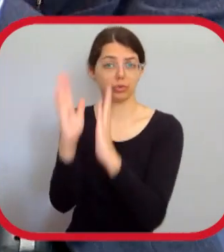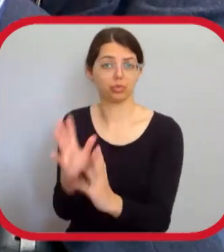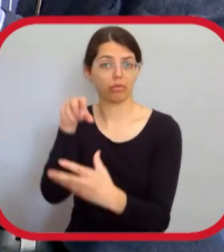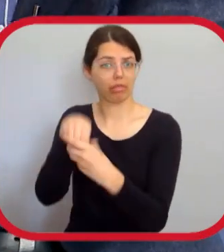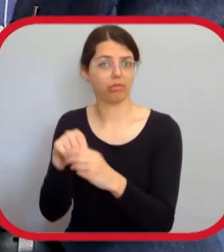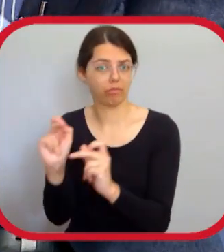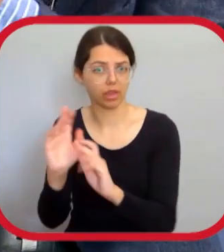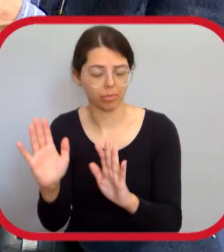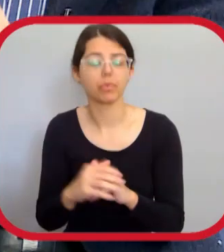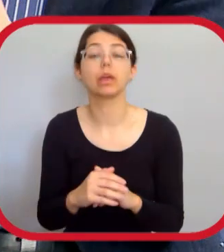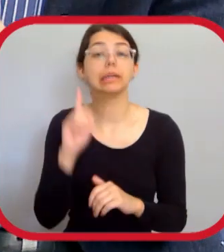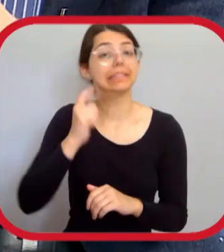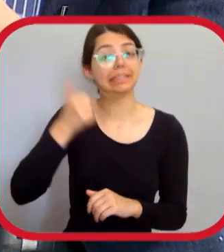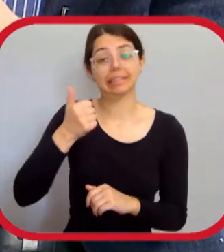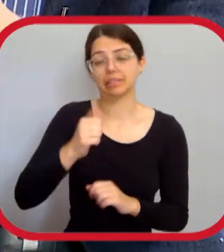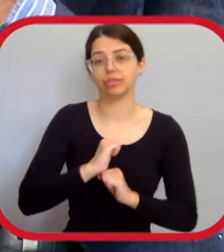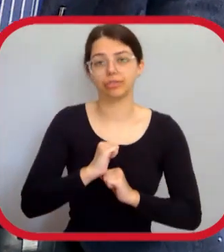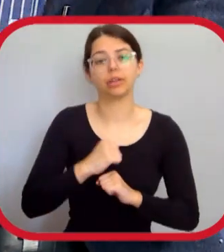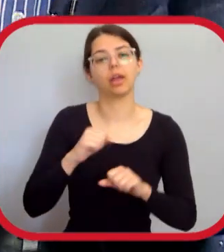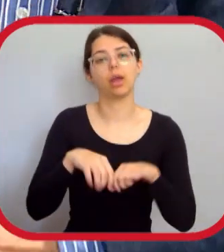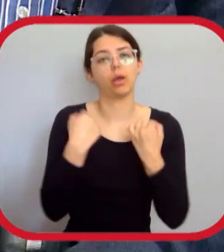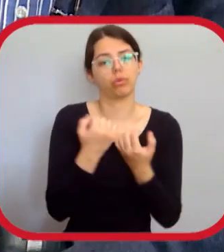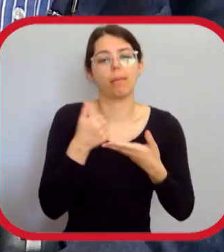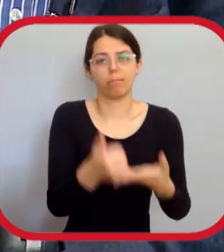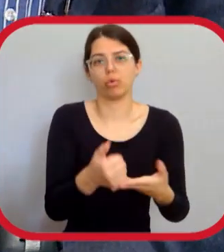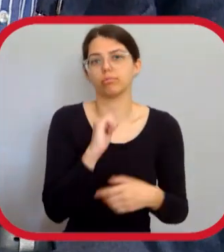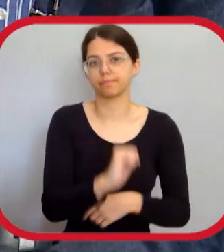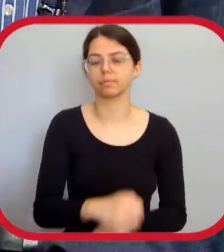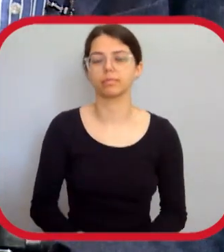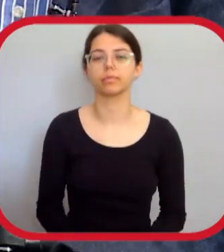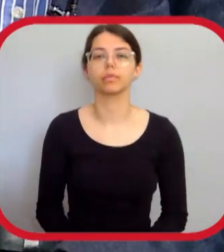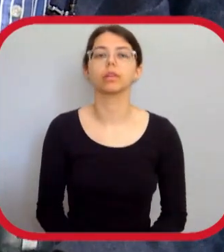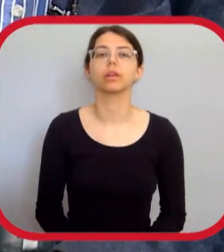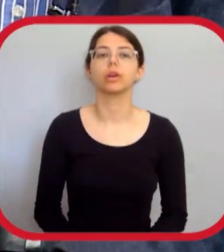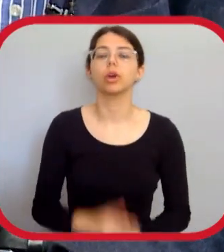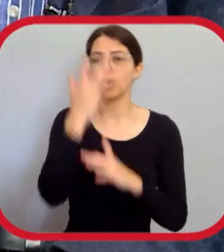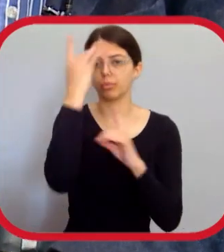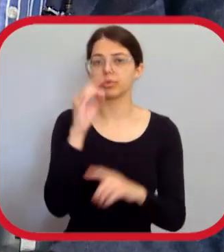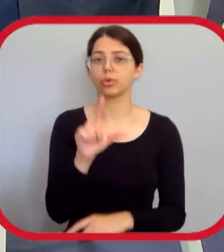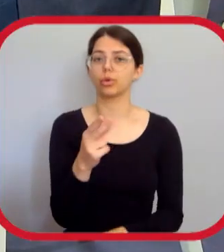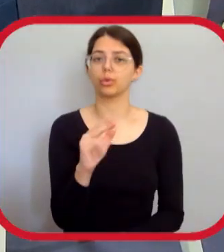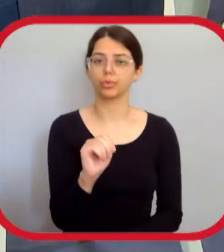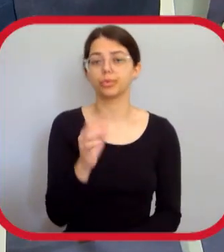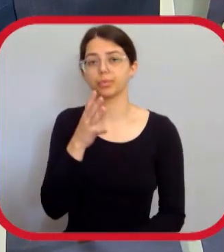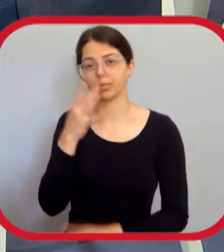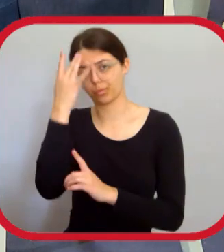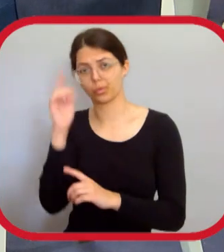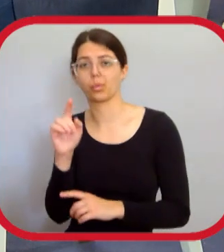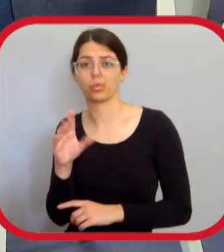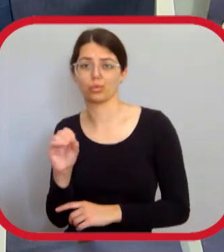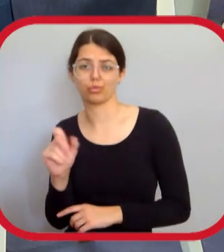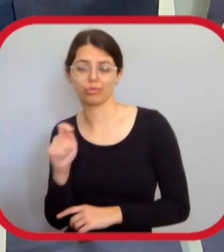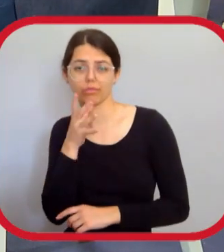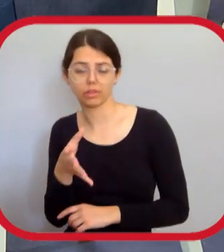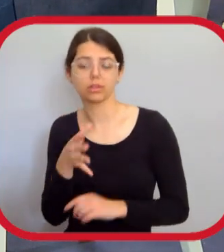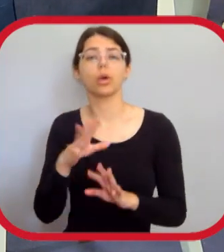Agora, a minha tónica principal vai na ação social, no apoio da ação social. Professor Luís, tendo em conta isto que o professor também acabou